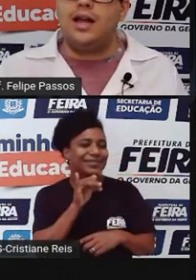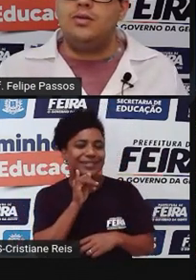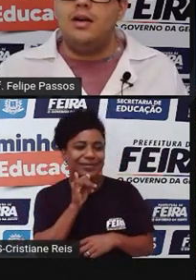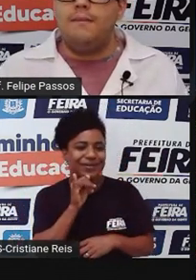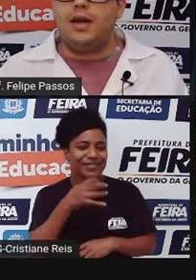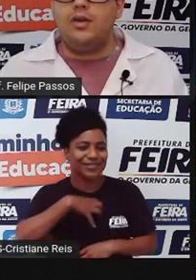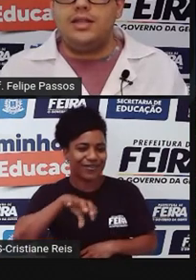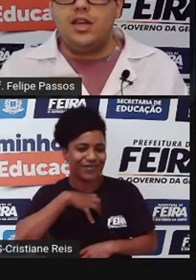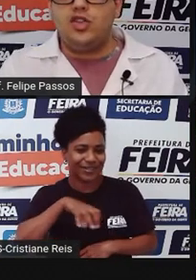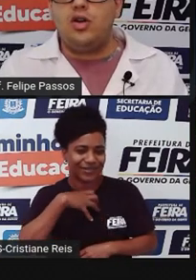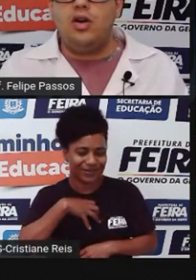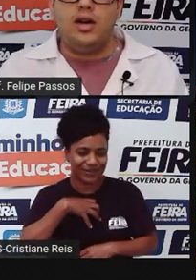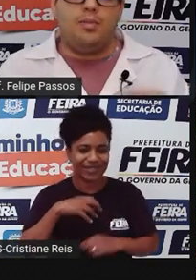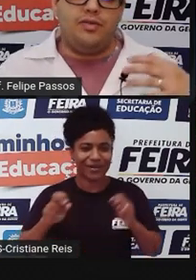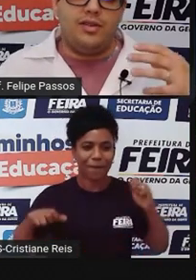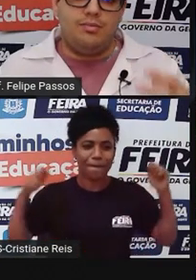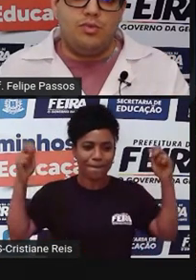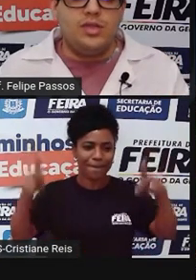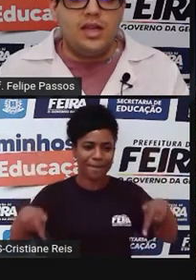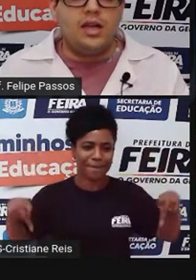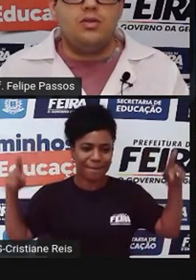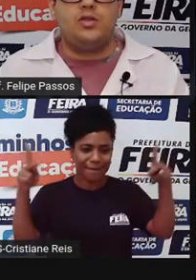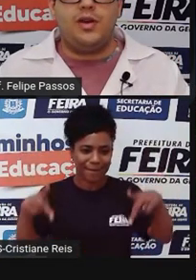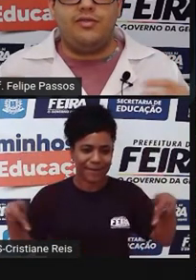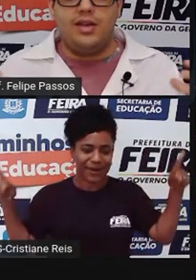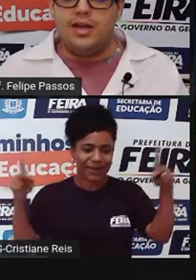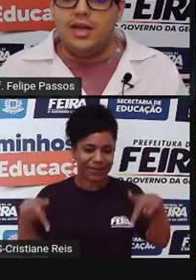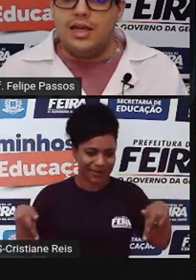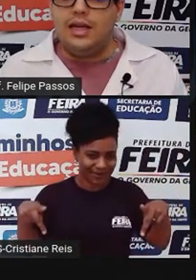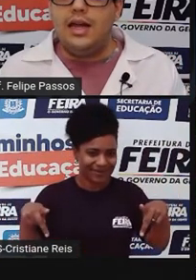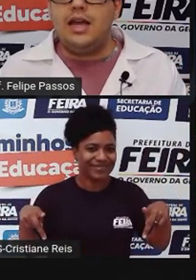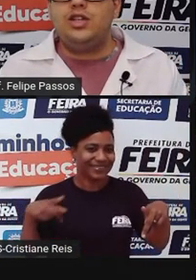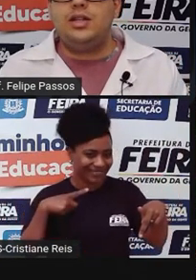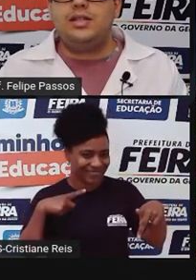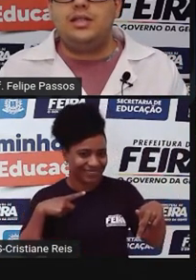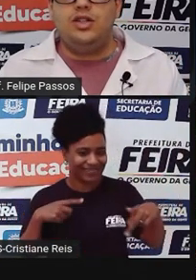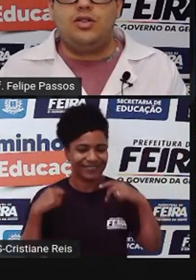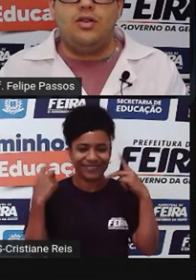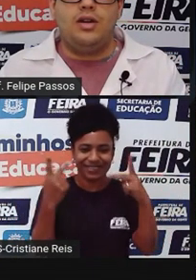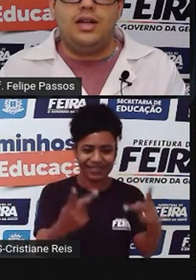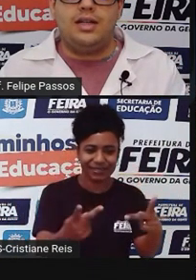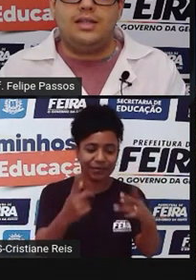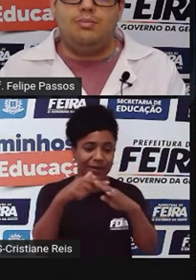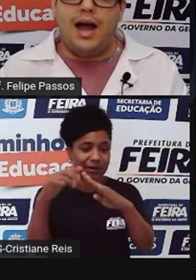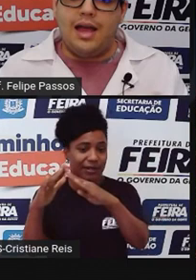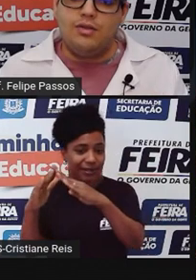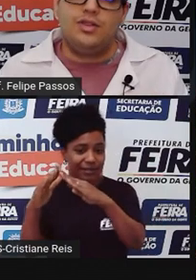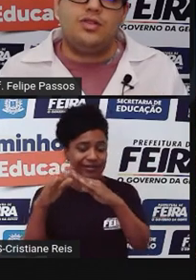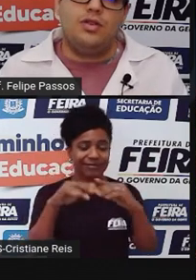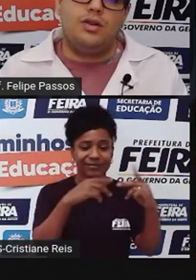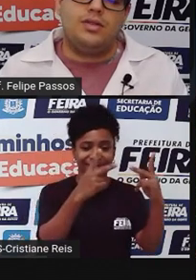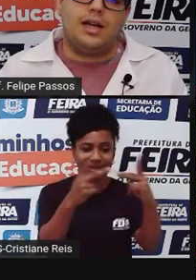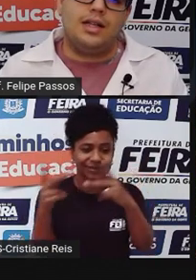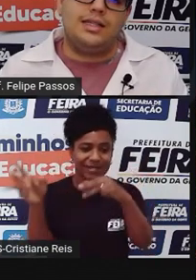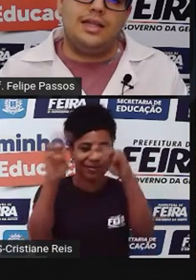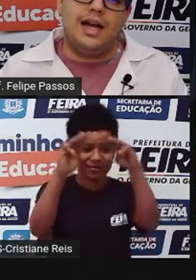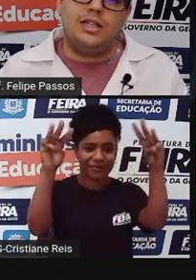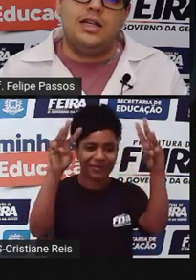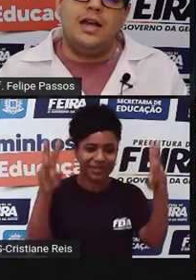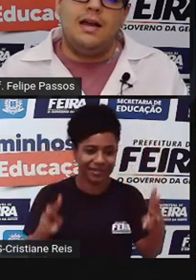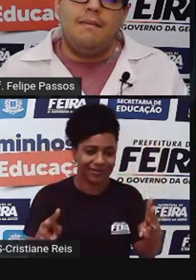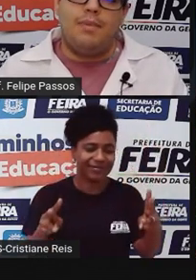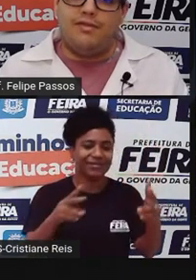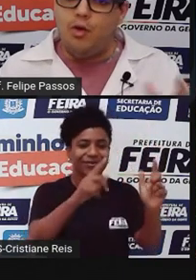Salvador aqui do lado para conhecer a história para ver museus para ver igrejas históricas bairros históricos